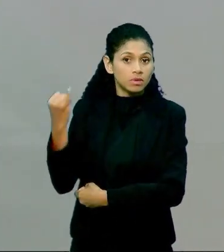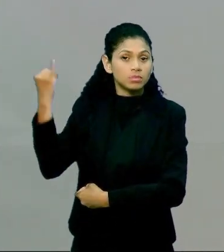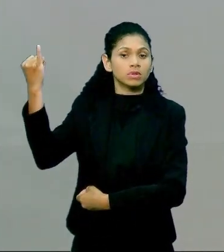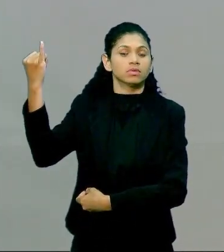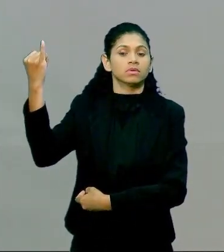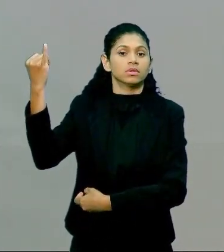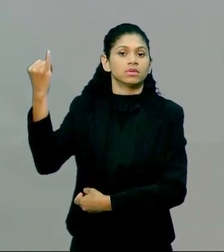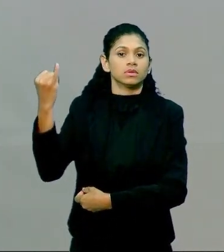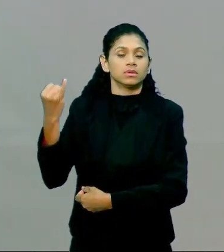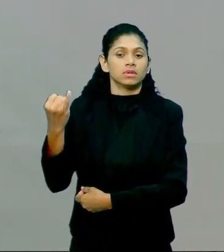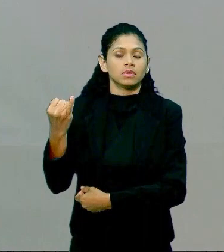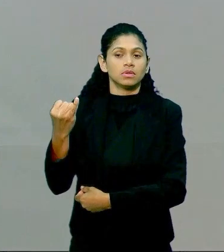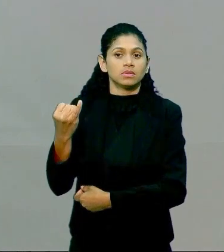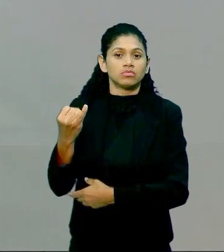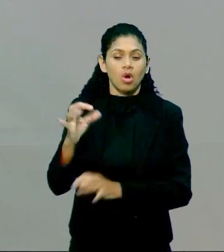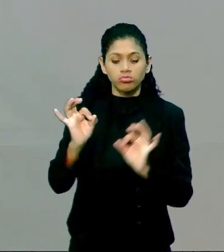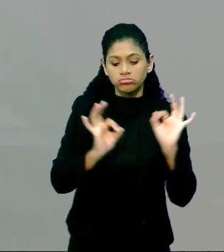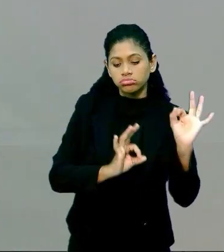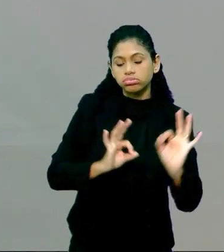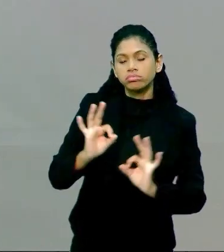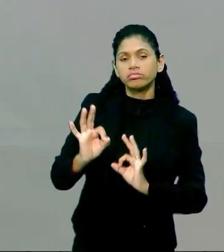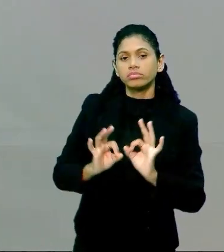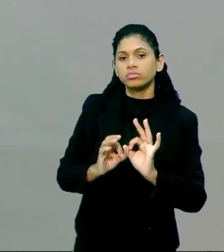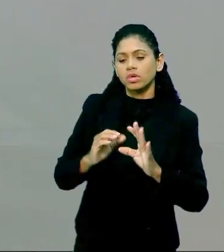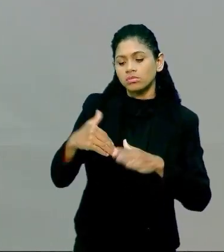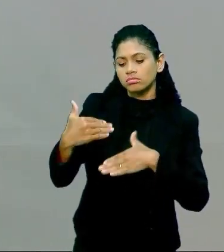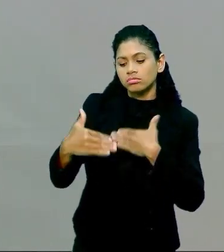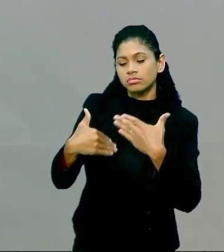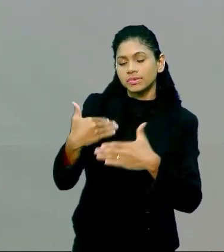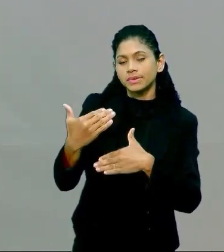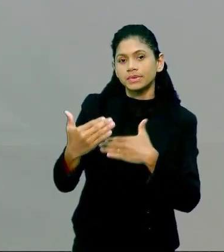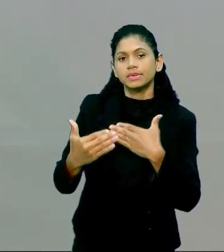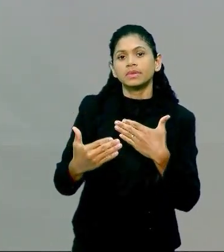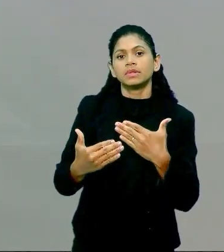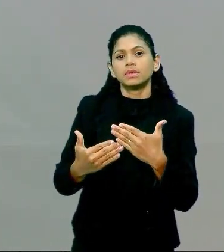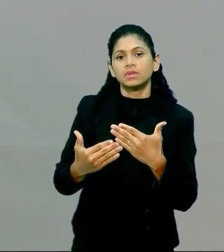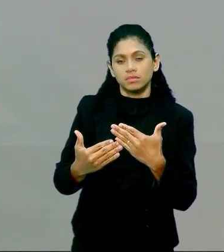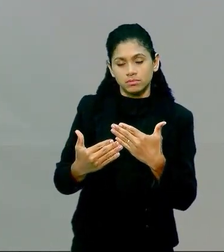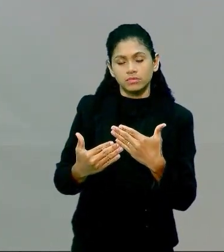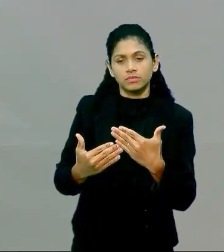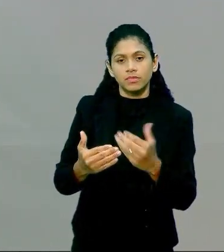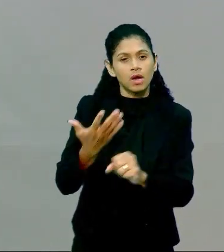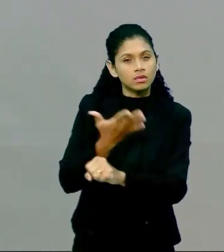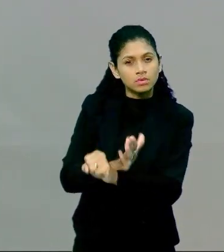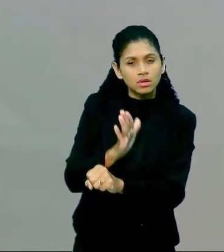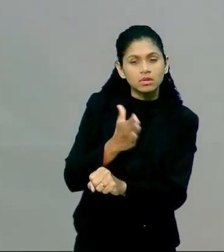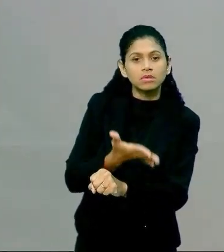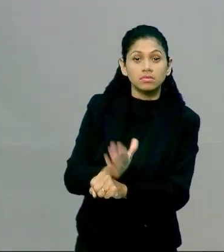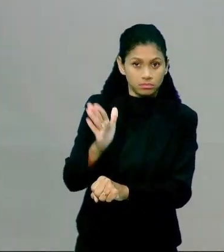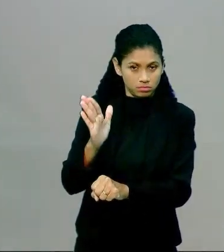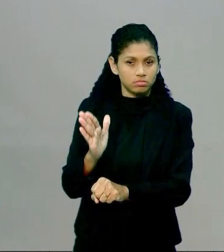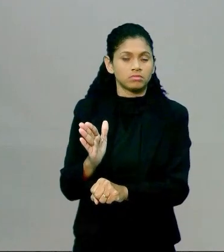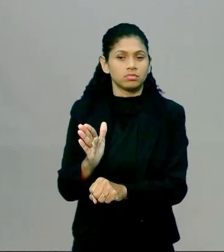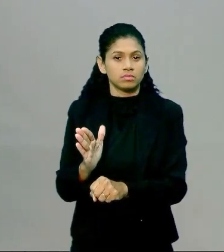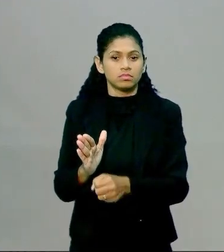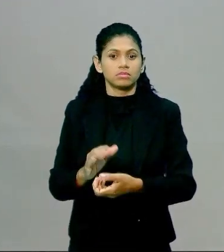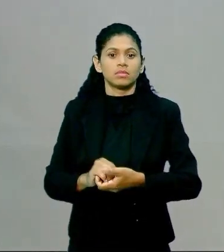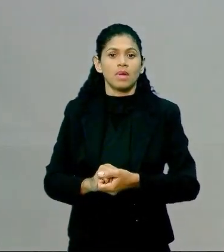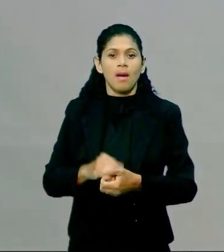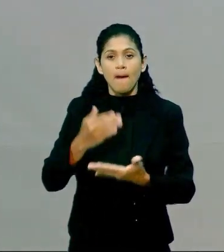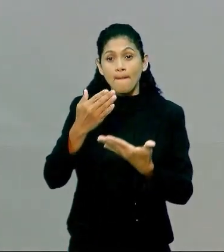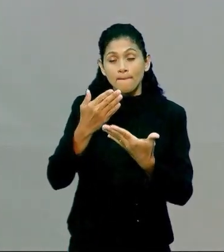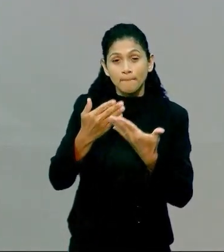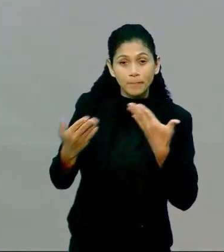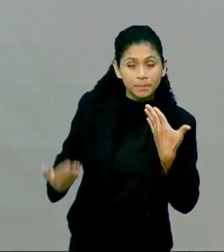sendo esse preparo que a gente vai obtendo de acordo com o que a gente vai executando e exercendo, tanto o gasto calórico,